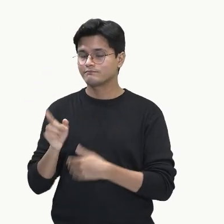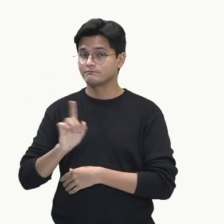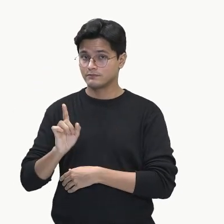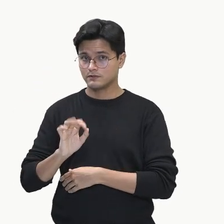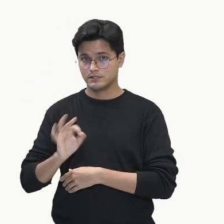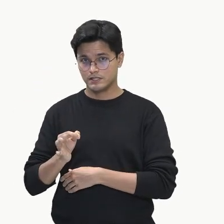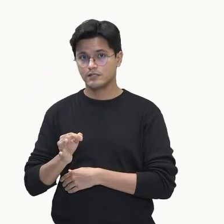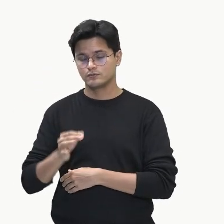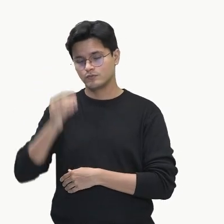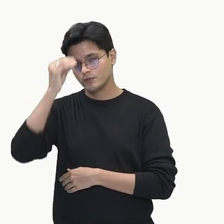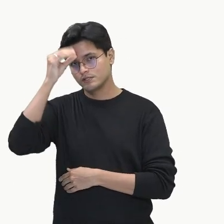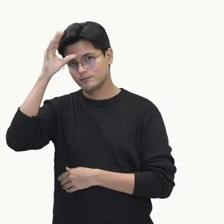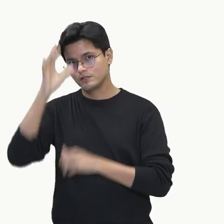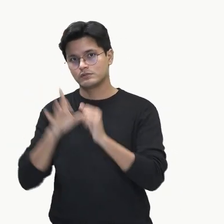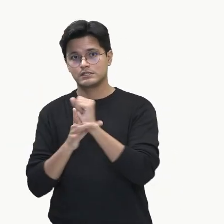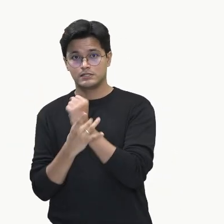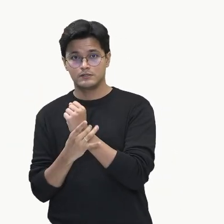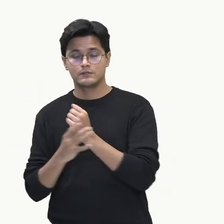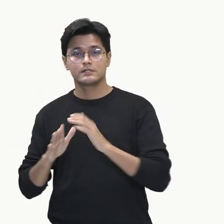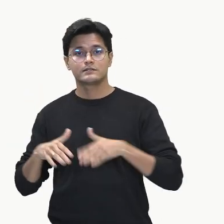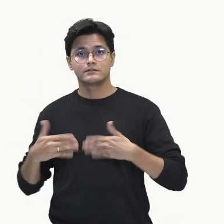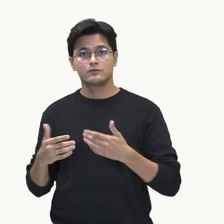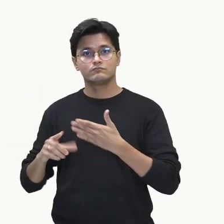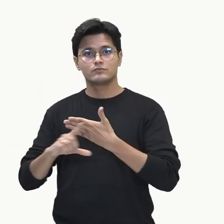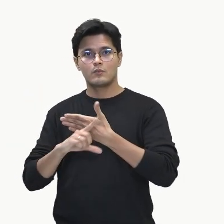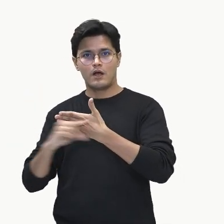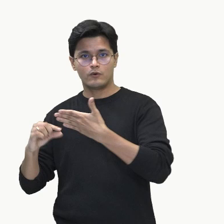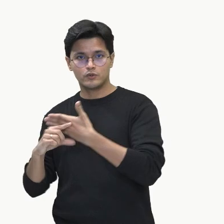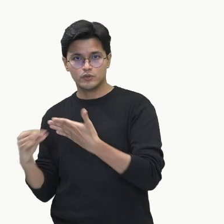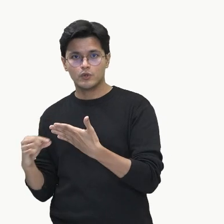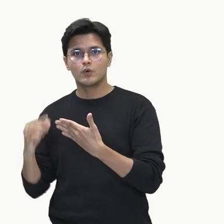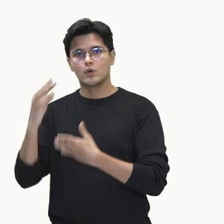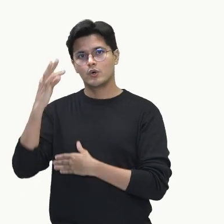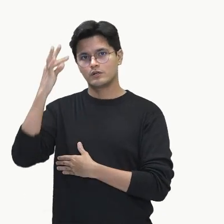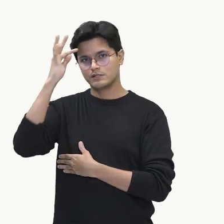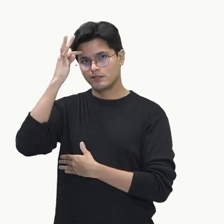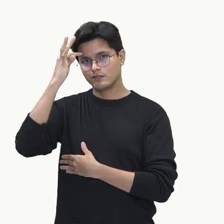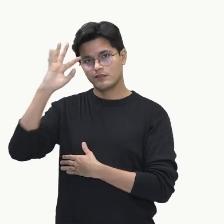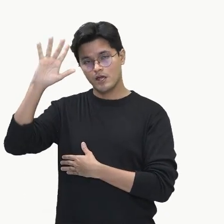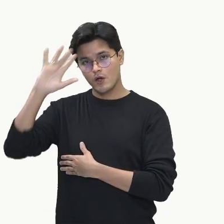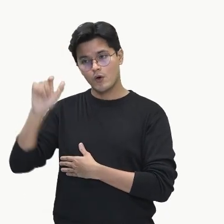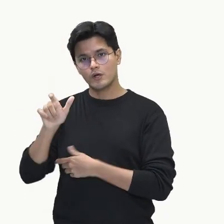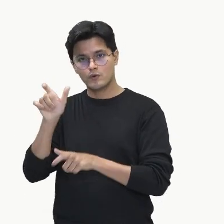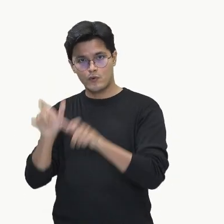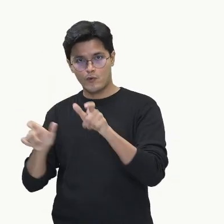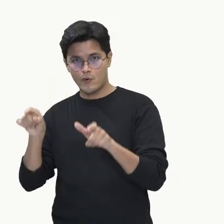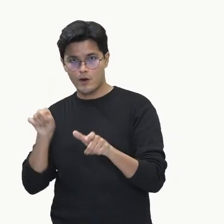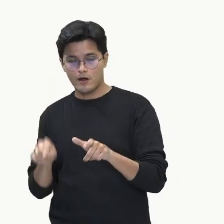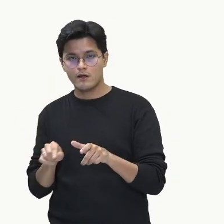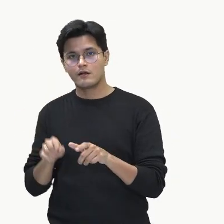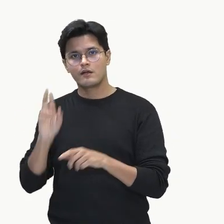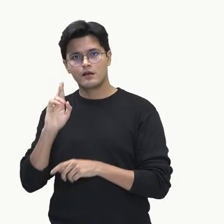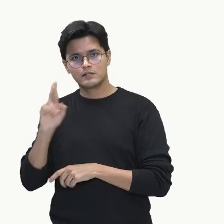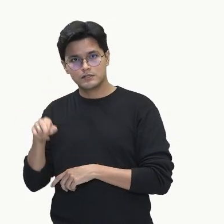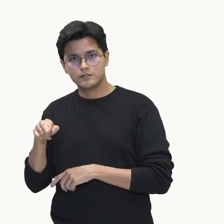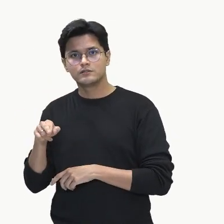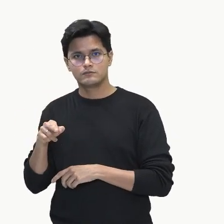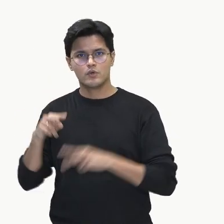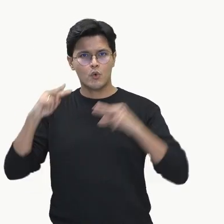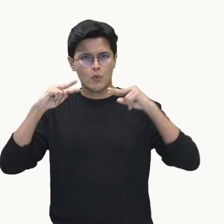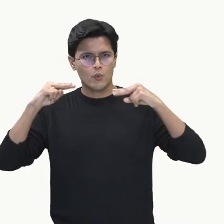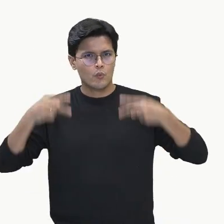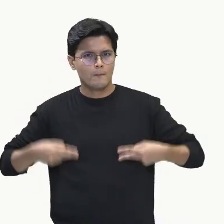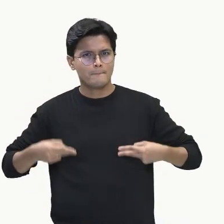Então, para os teóricos do racionalismo, tá? Para esses teóricos, todos os homens possuem o